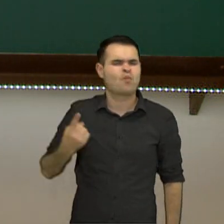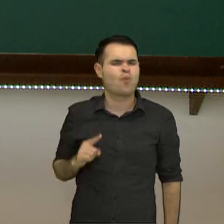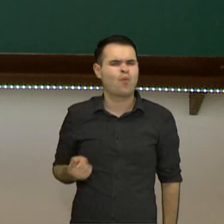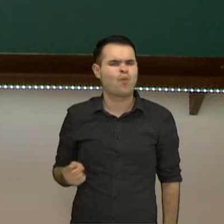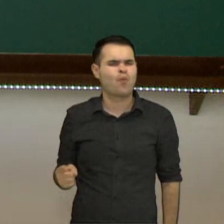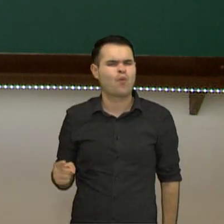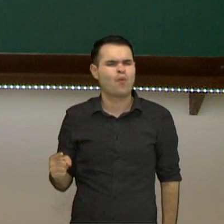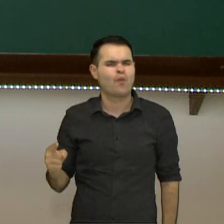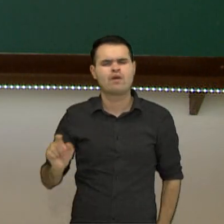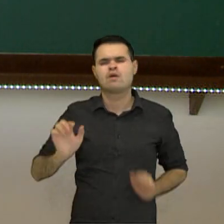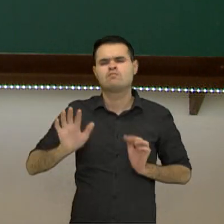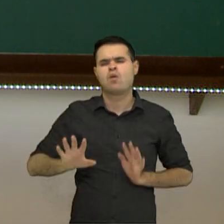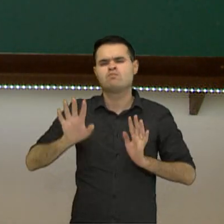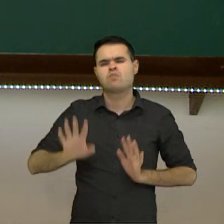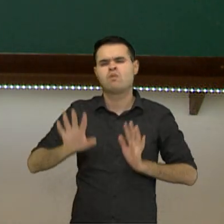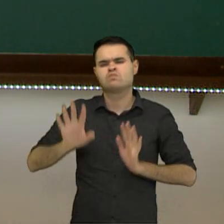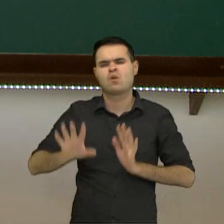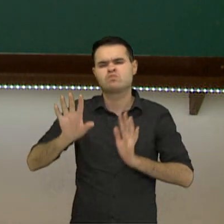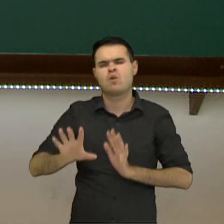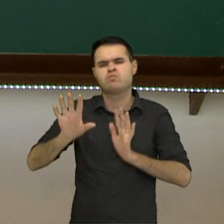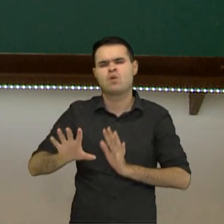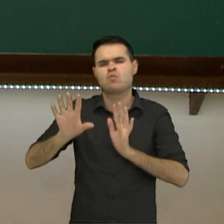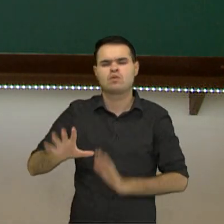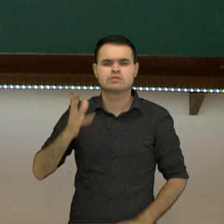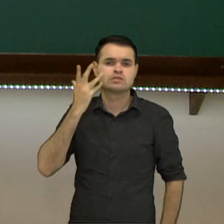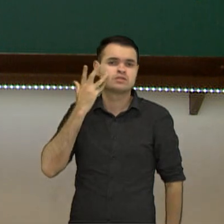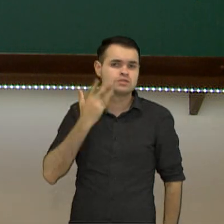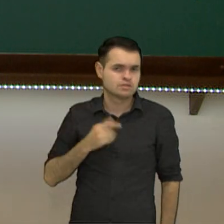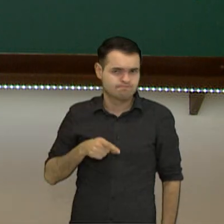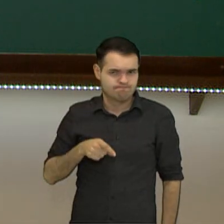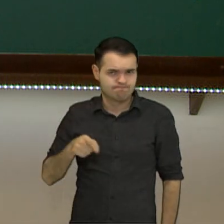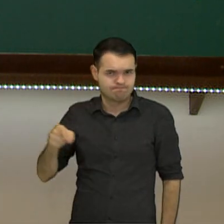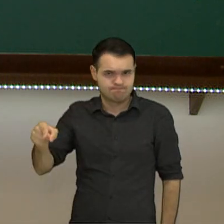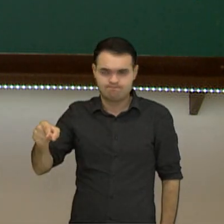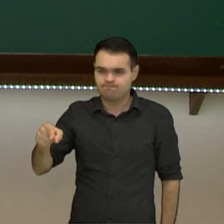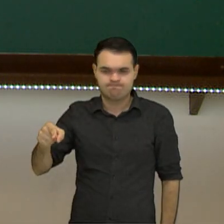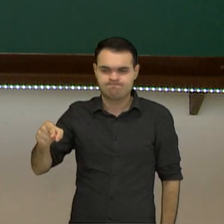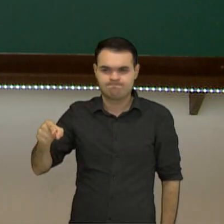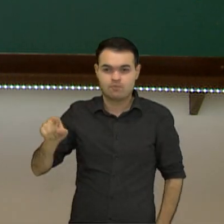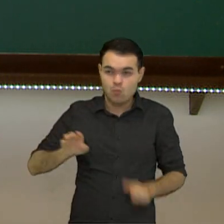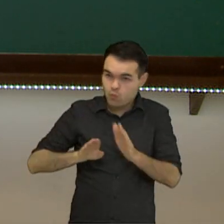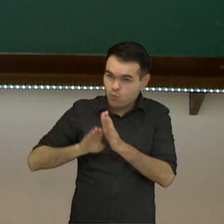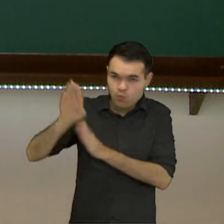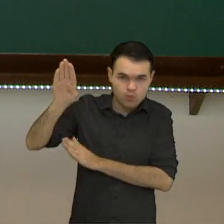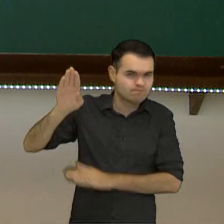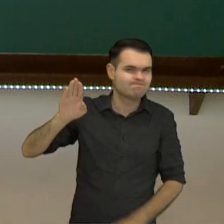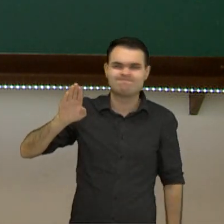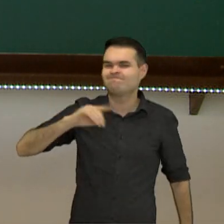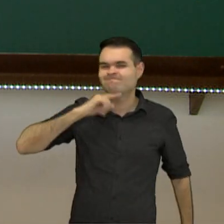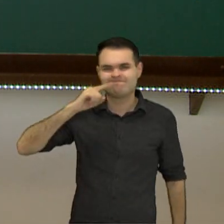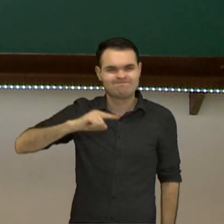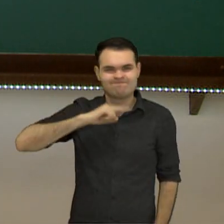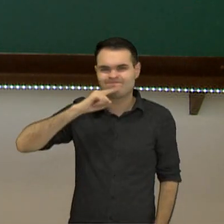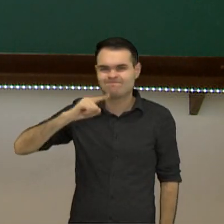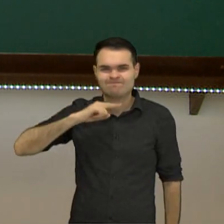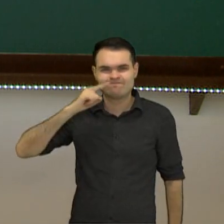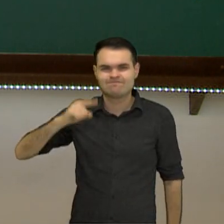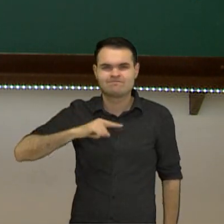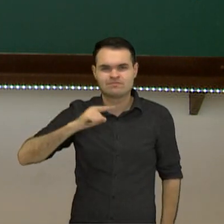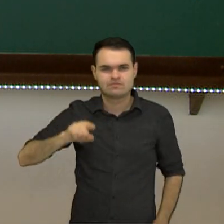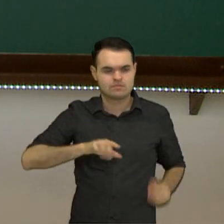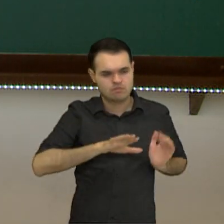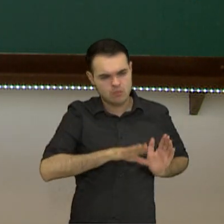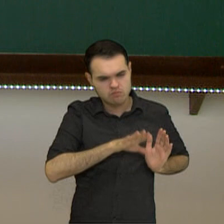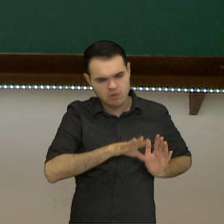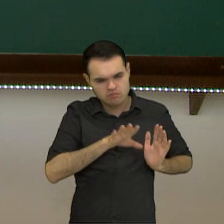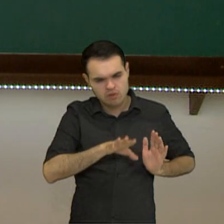quilômetros. Né? Essa cruzada das crianças, ela não vai obter sucesso, né? As crianças acabam padecendo ao longo